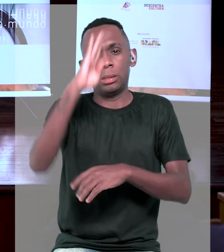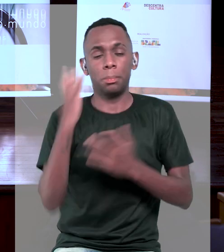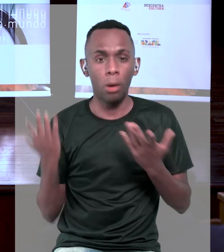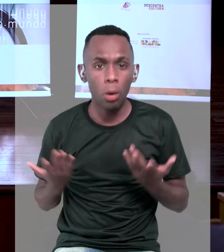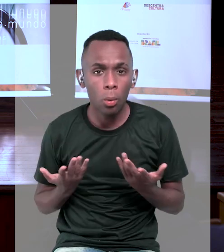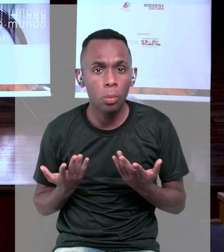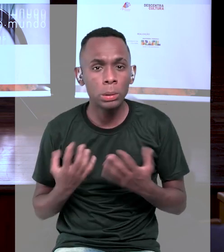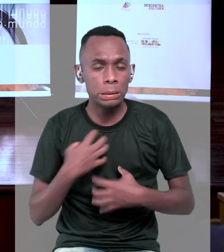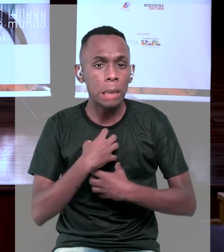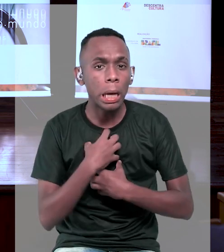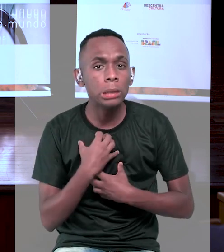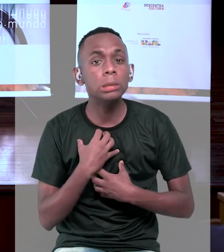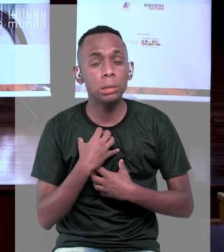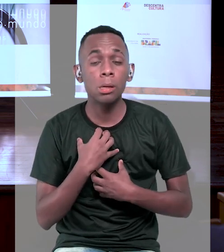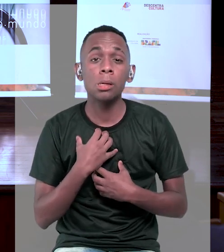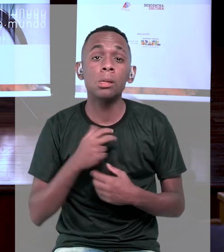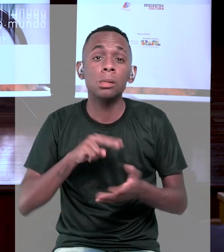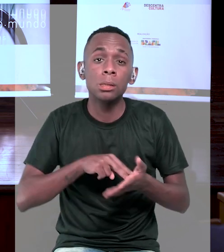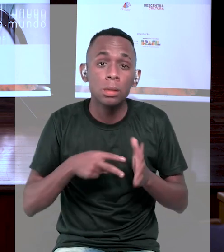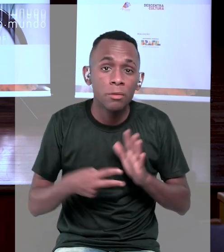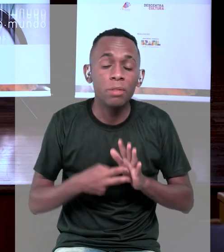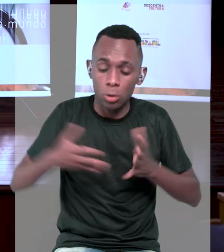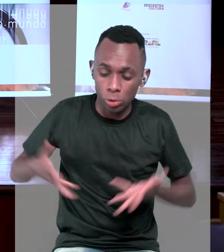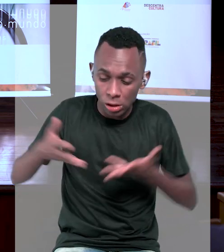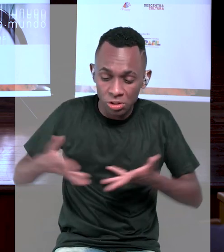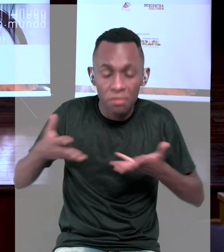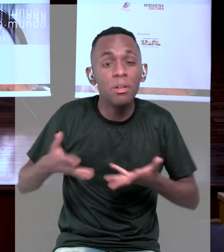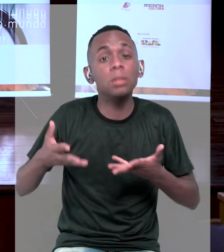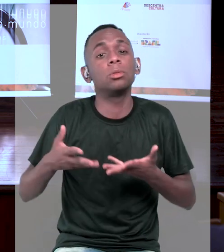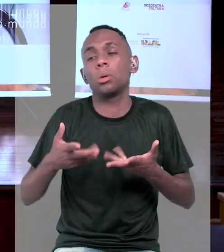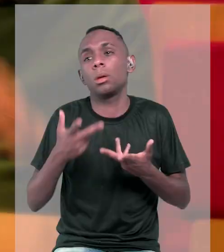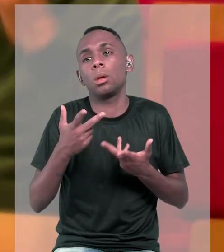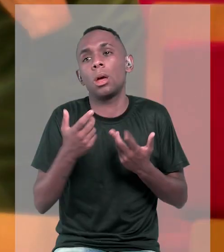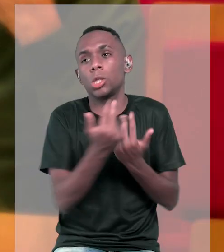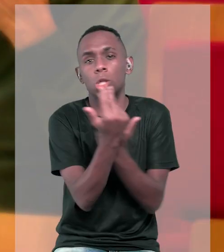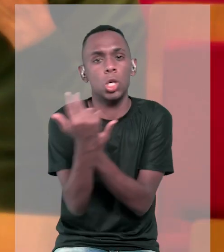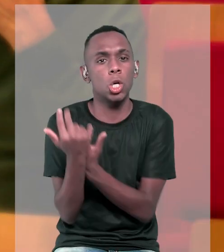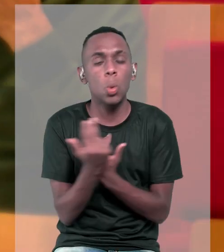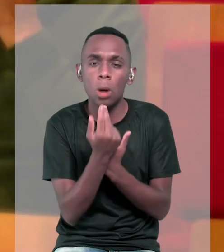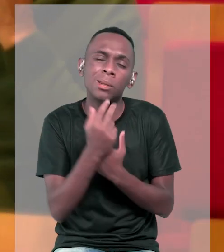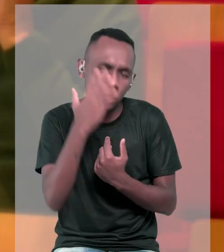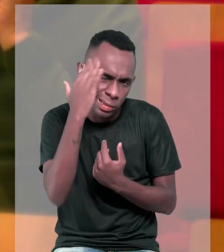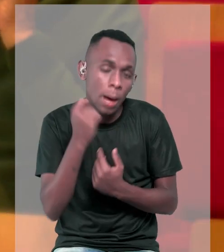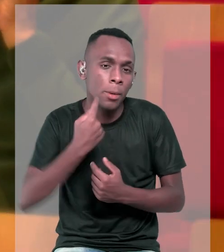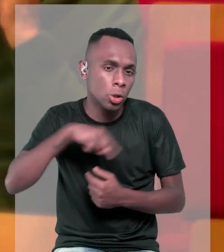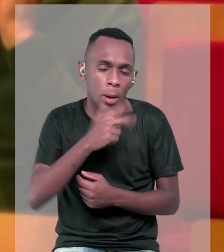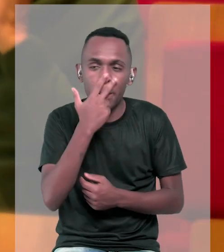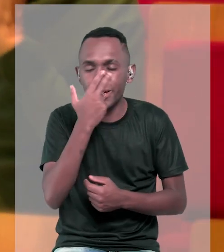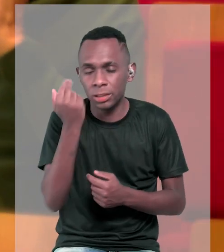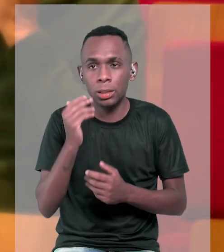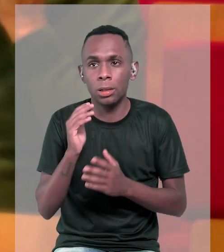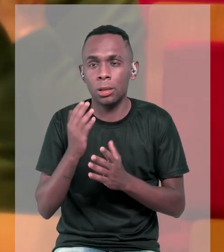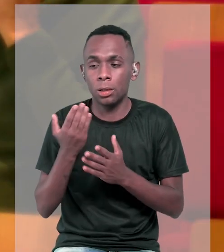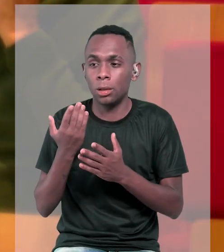conduzidas pela contemplação daquilo que é o mesmo. Vocês sabem que vivemos na caverna de Platão. Só que